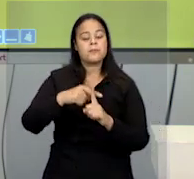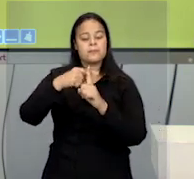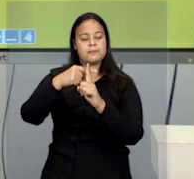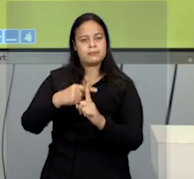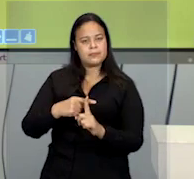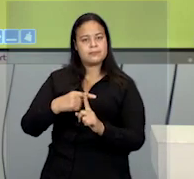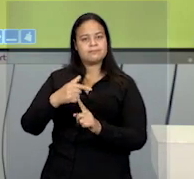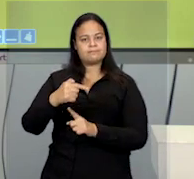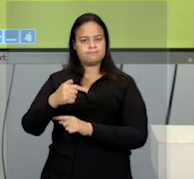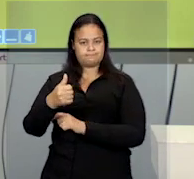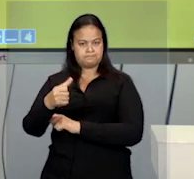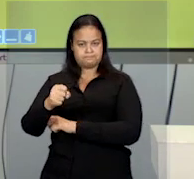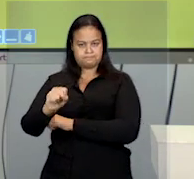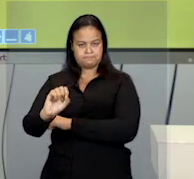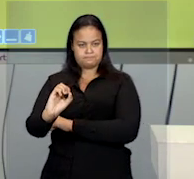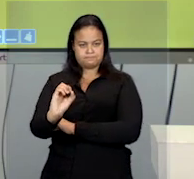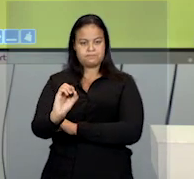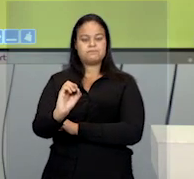780.